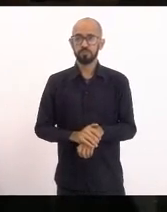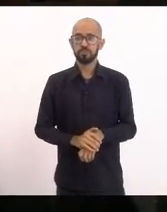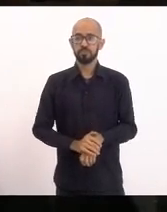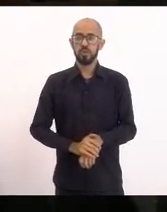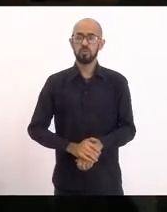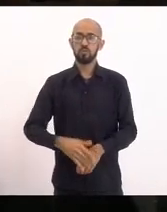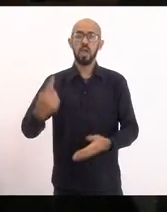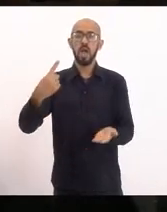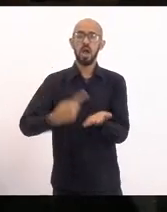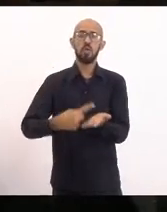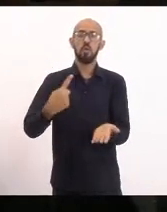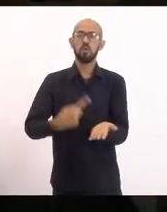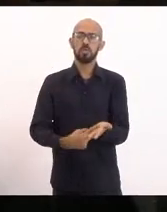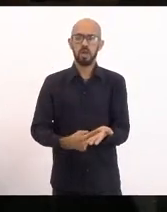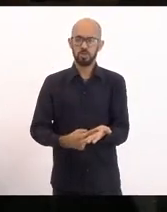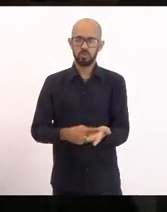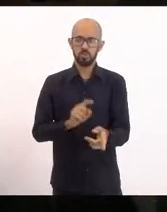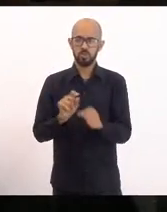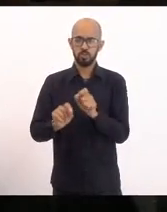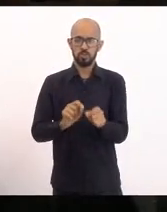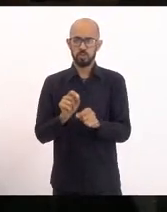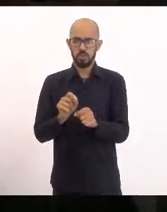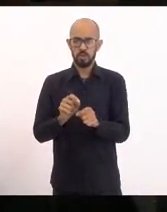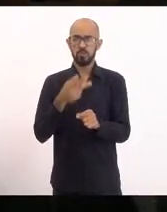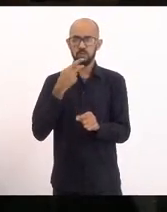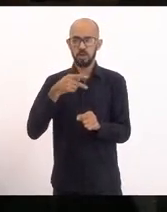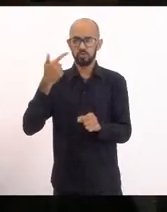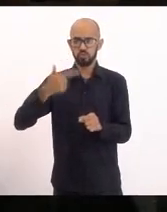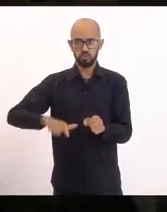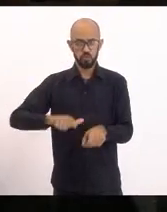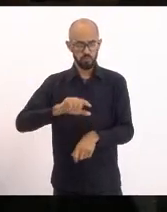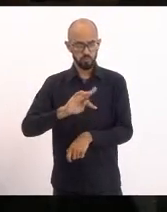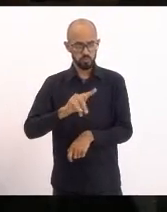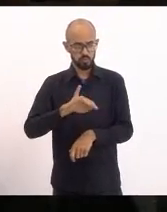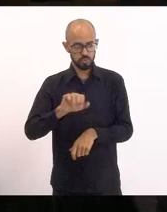foi acordado, volto a dizer, deputada Lucinha,